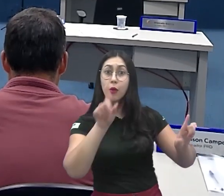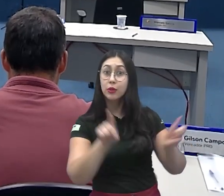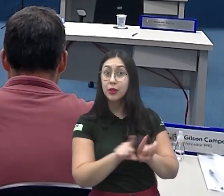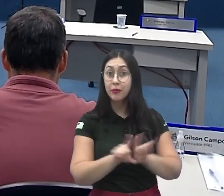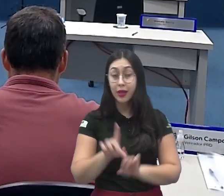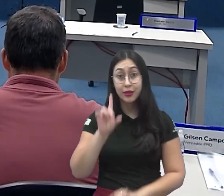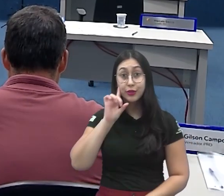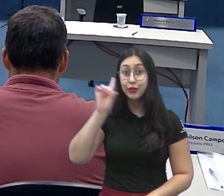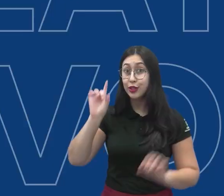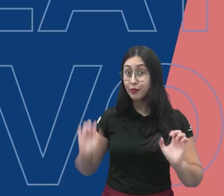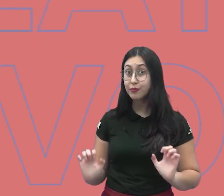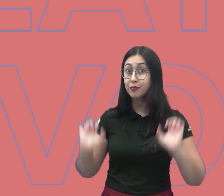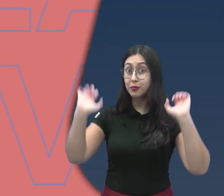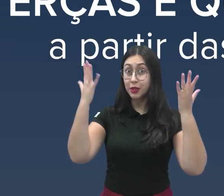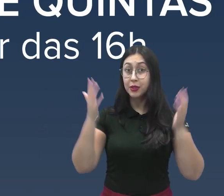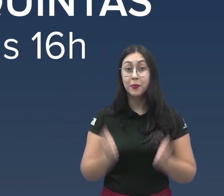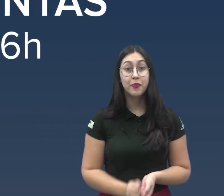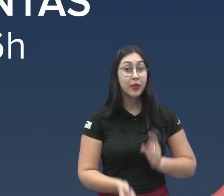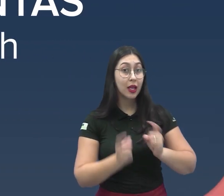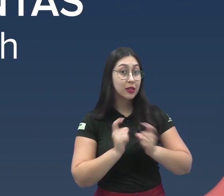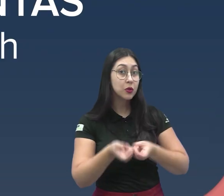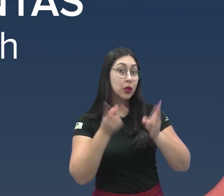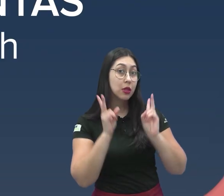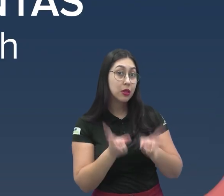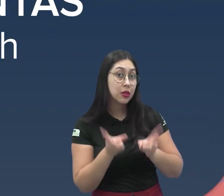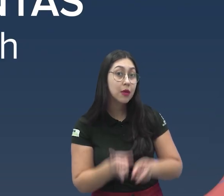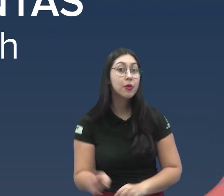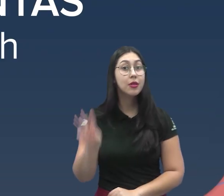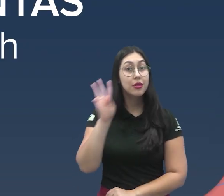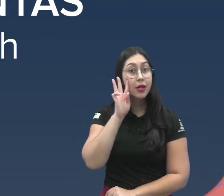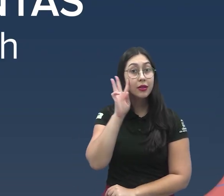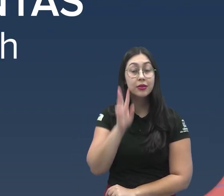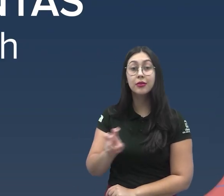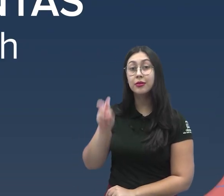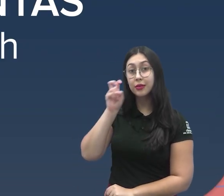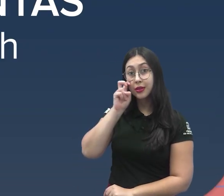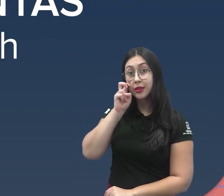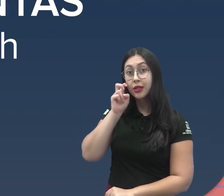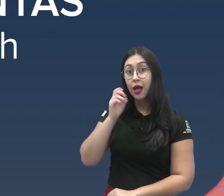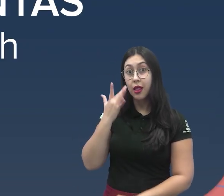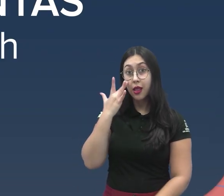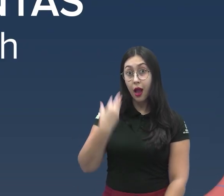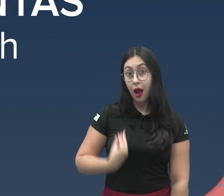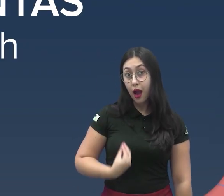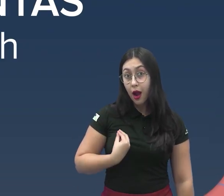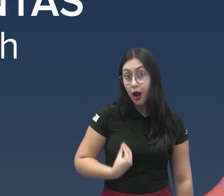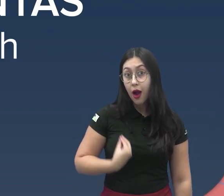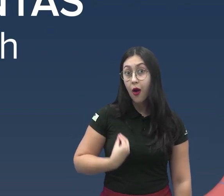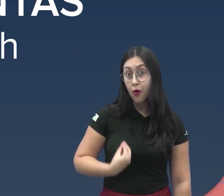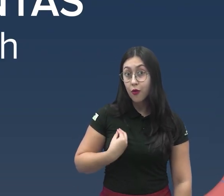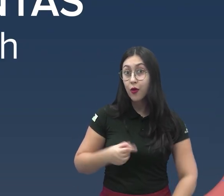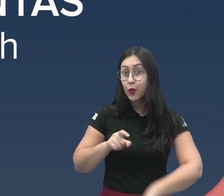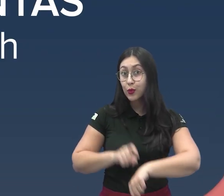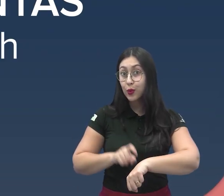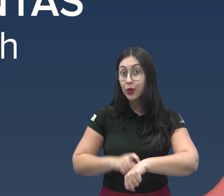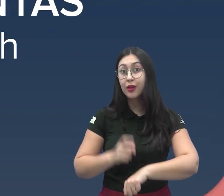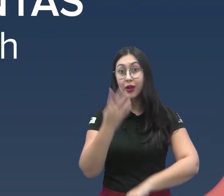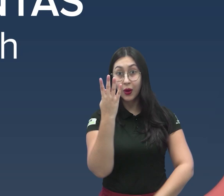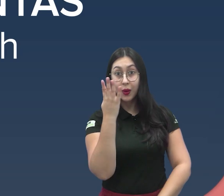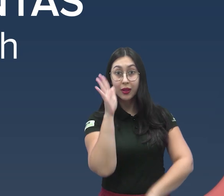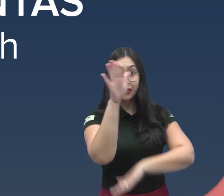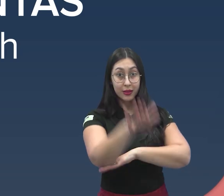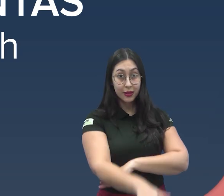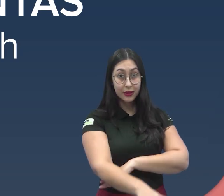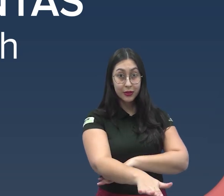datas comemorativas. As sessões da Câmara são realizadas todas as terças e quintas, com transmissão ao vivo a partir